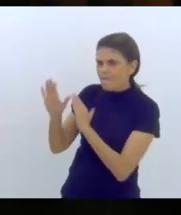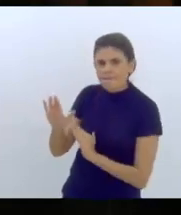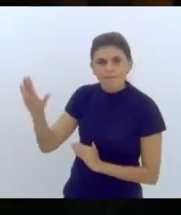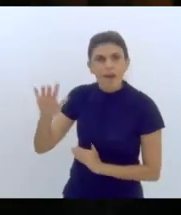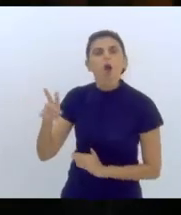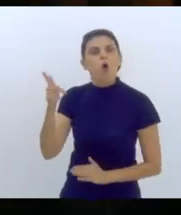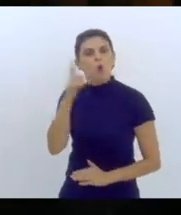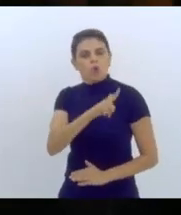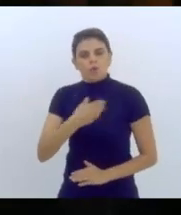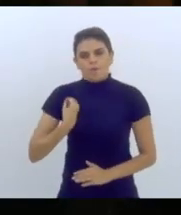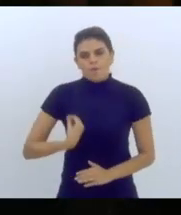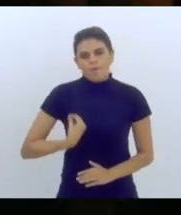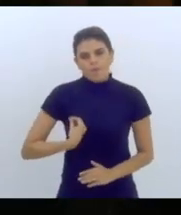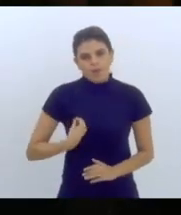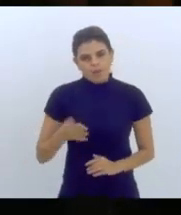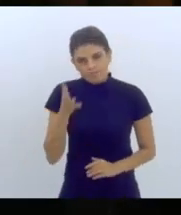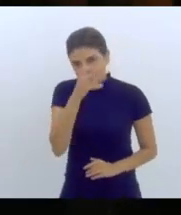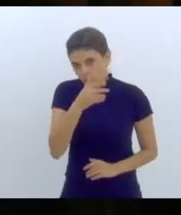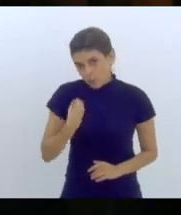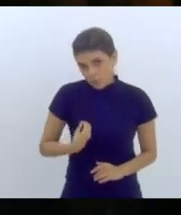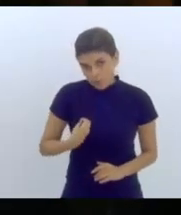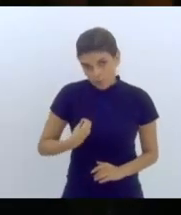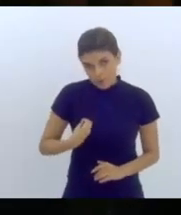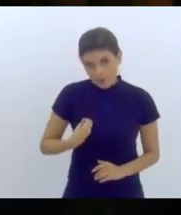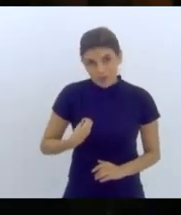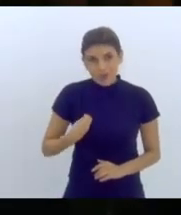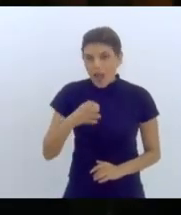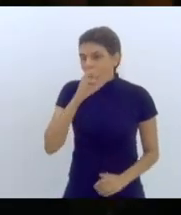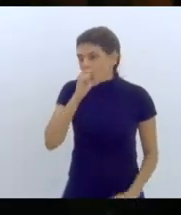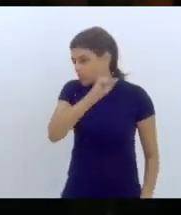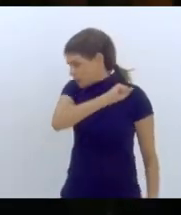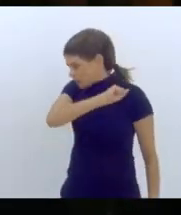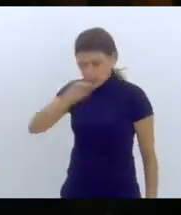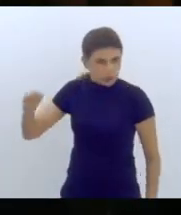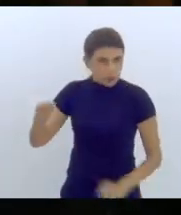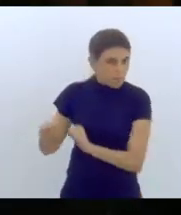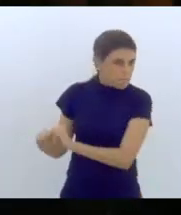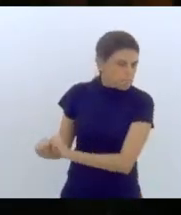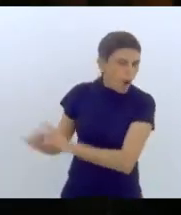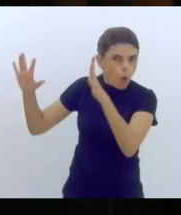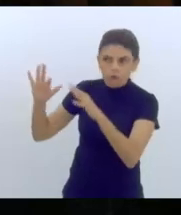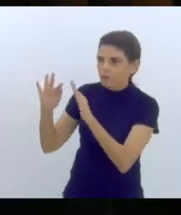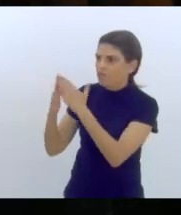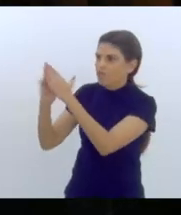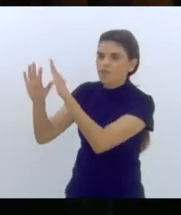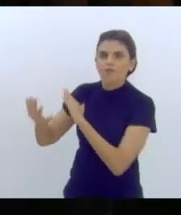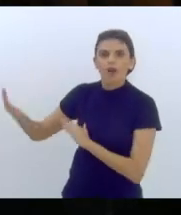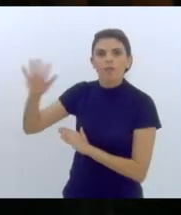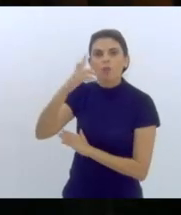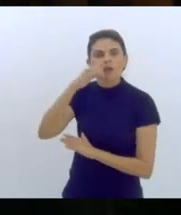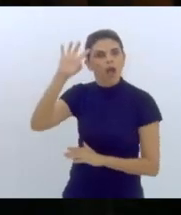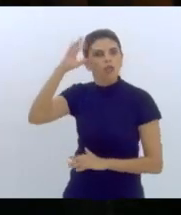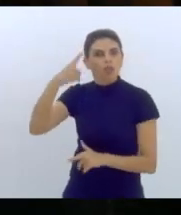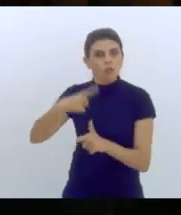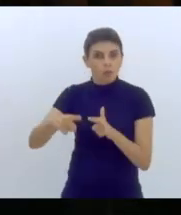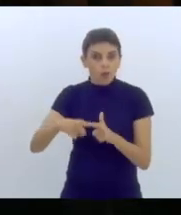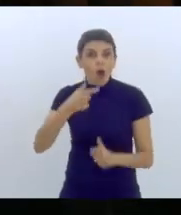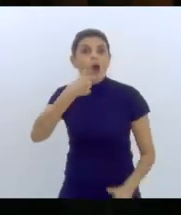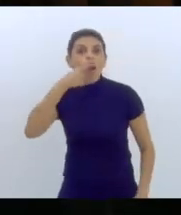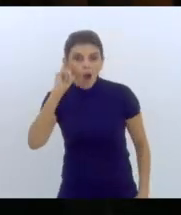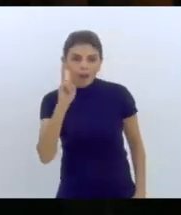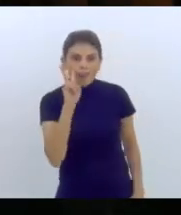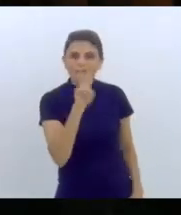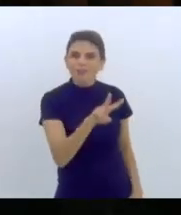para essa gente, se eles jogariam uma bomba dentro da favela, resolveria o problema. Como a gente viu